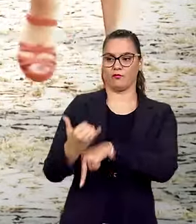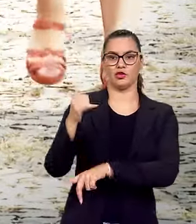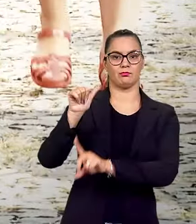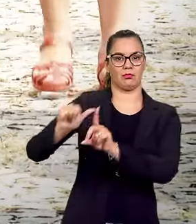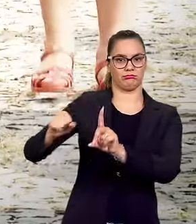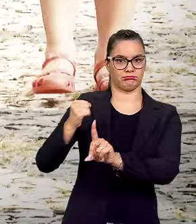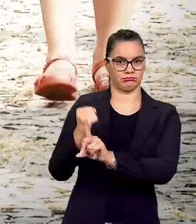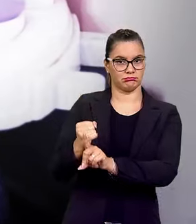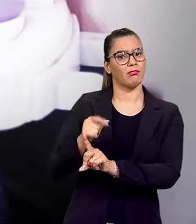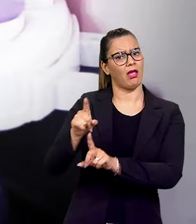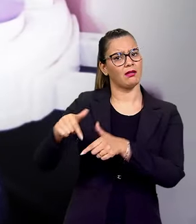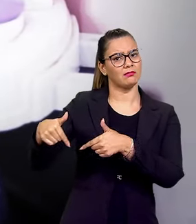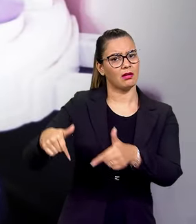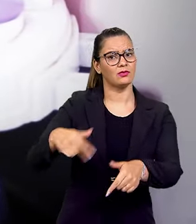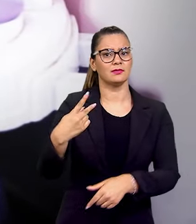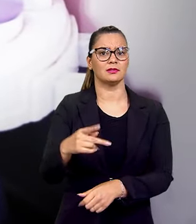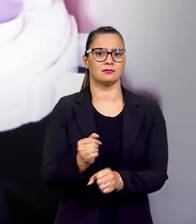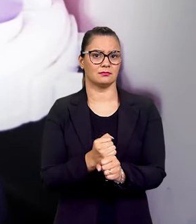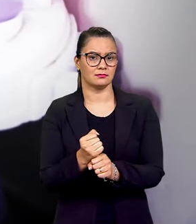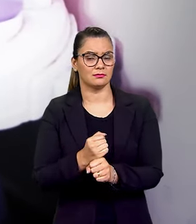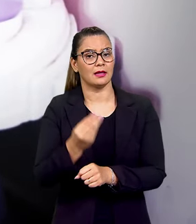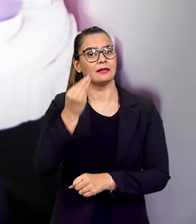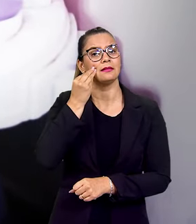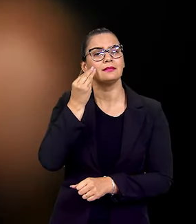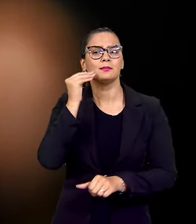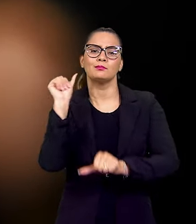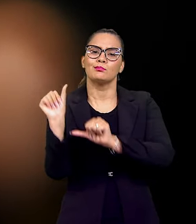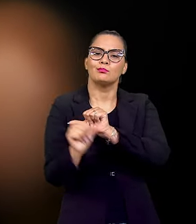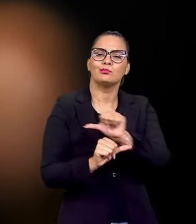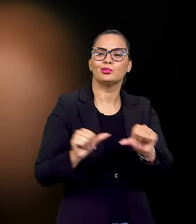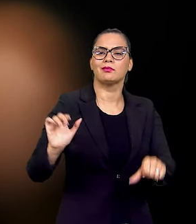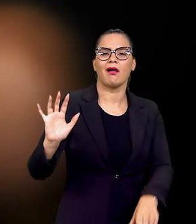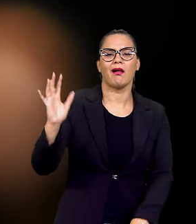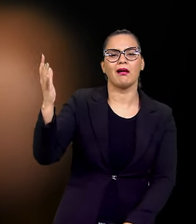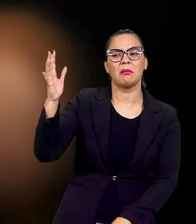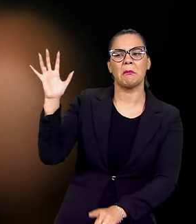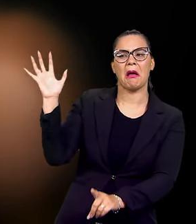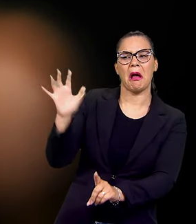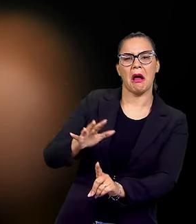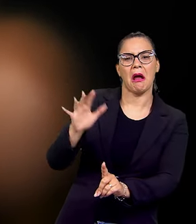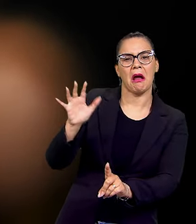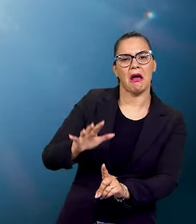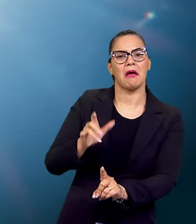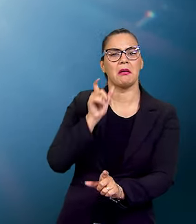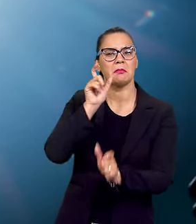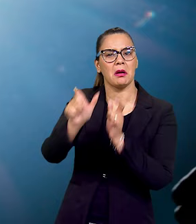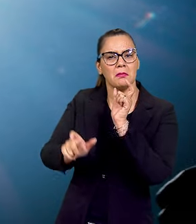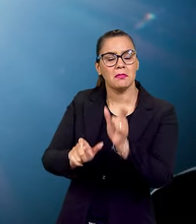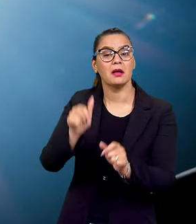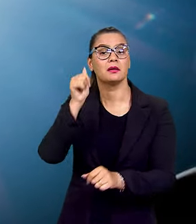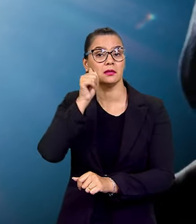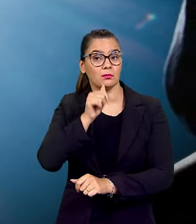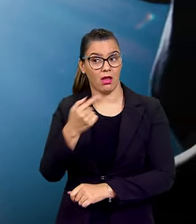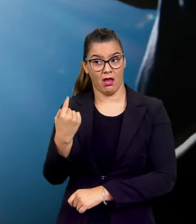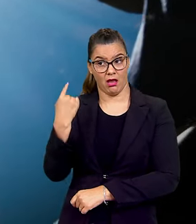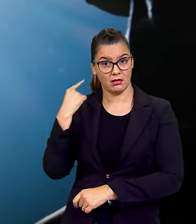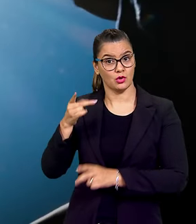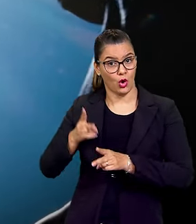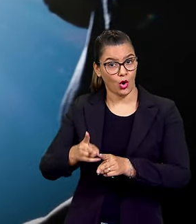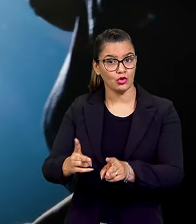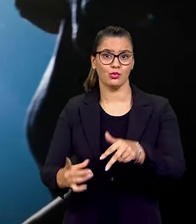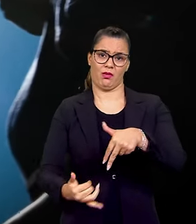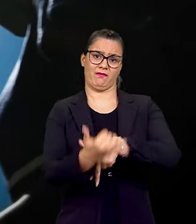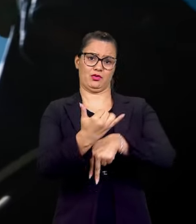feminicídio. Uma das tantas iniciativas feitas esse ano para tentar mudar um clima agressivo em que tantas mulheres foram